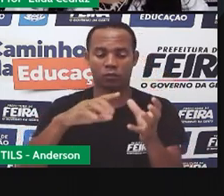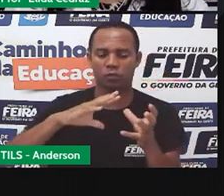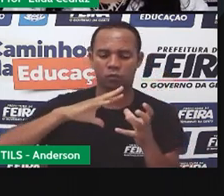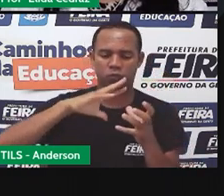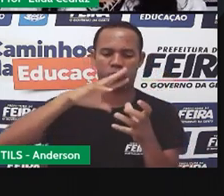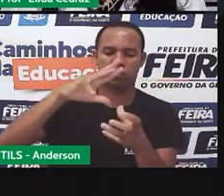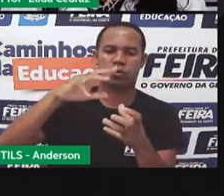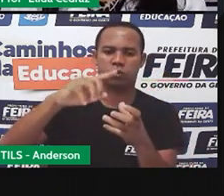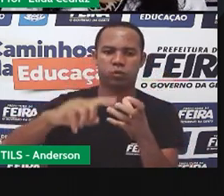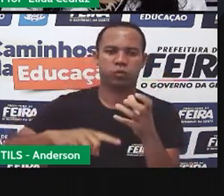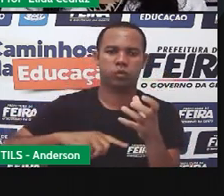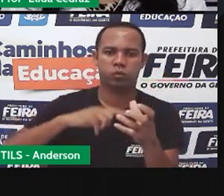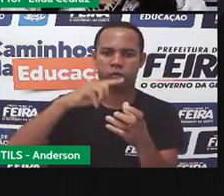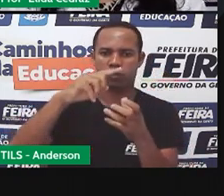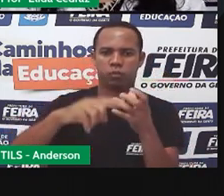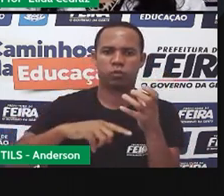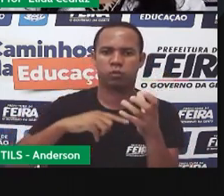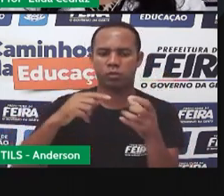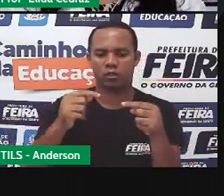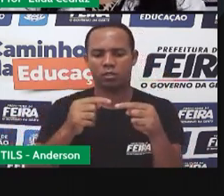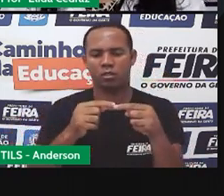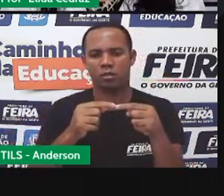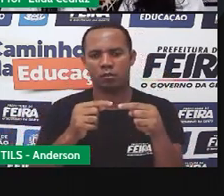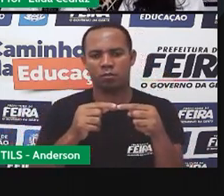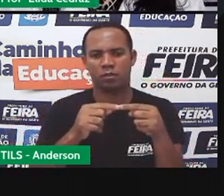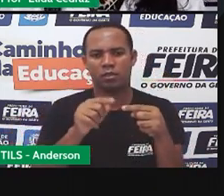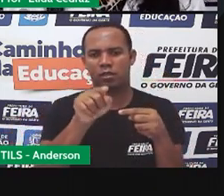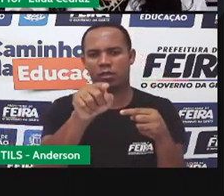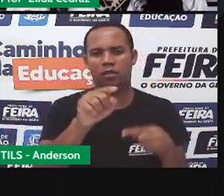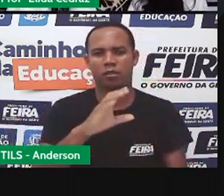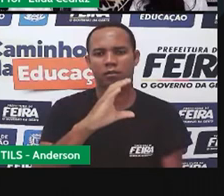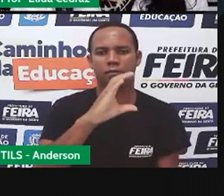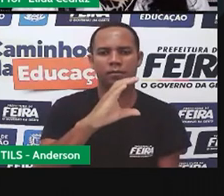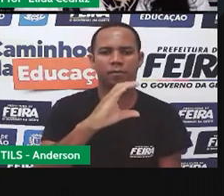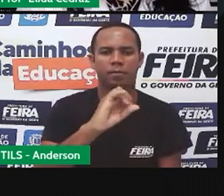são o círculo.